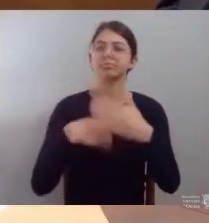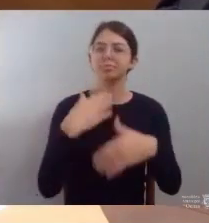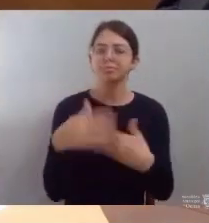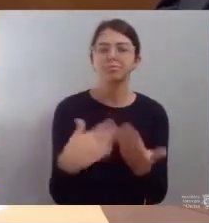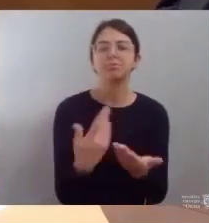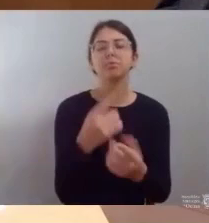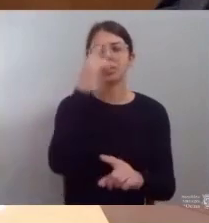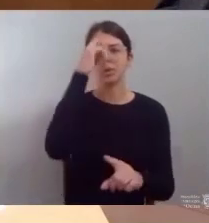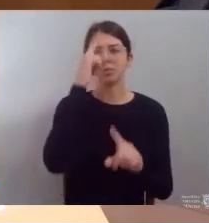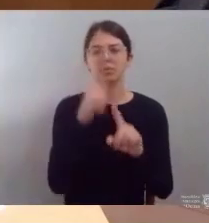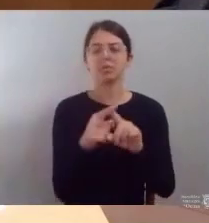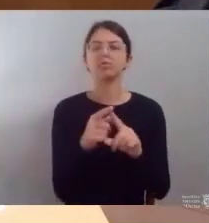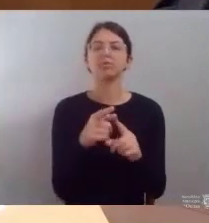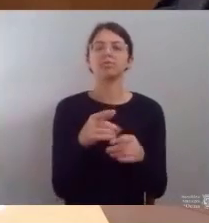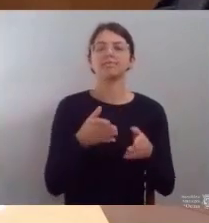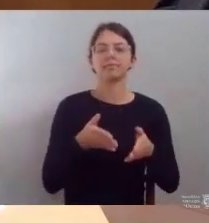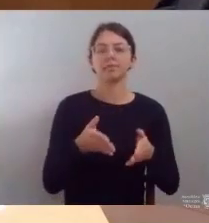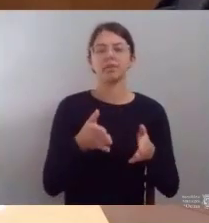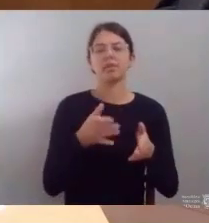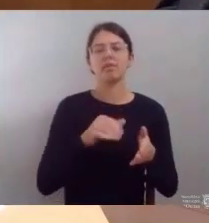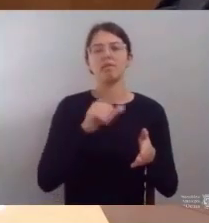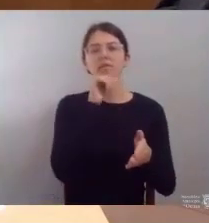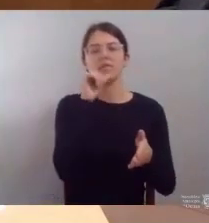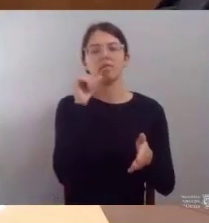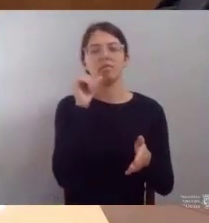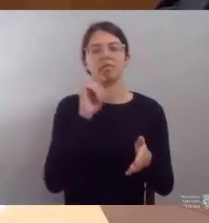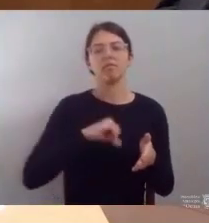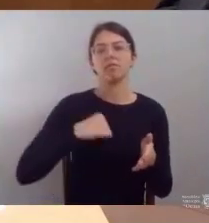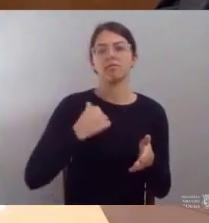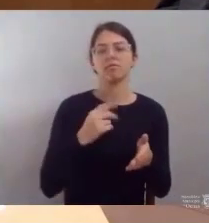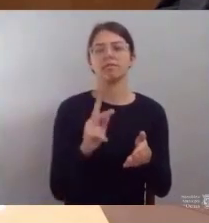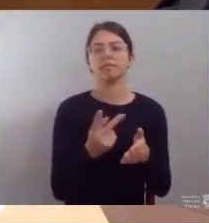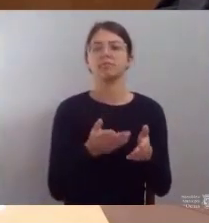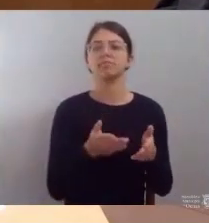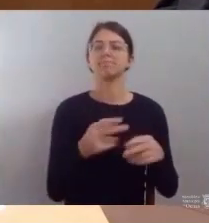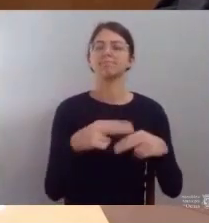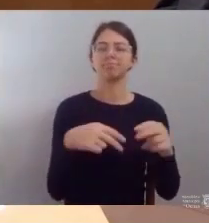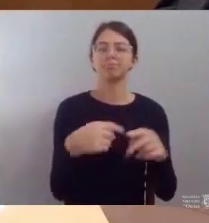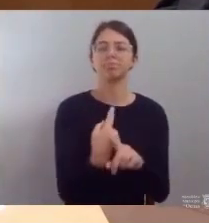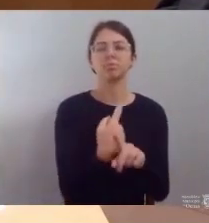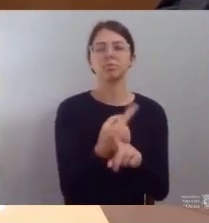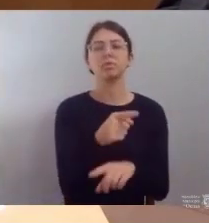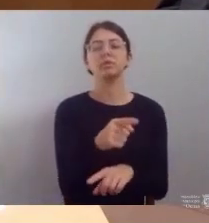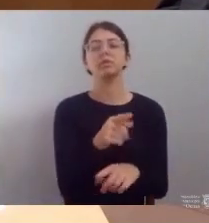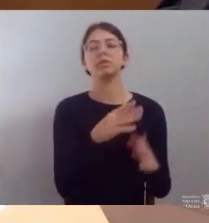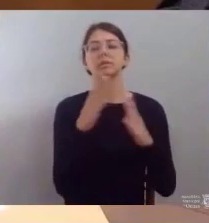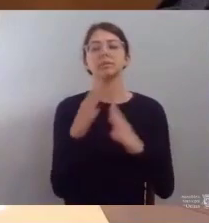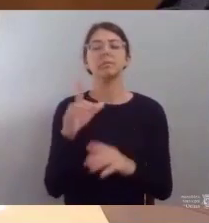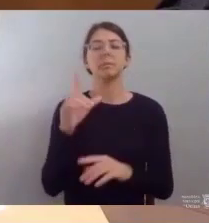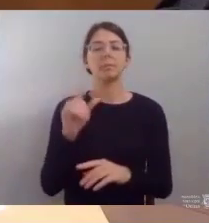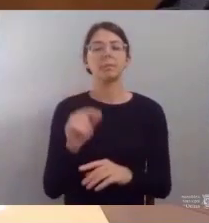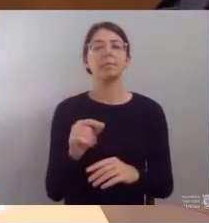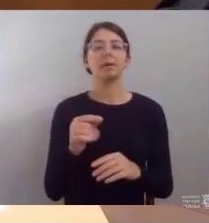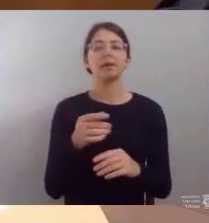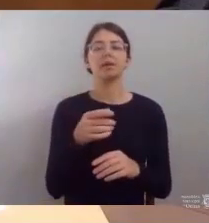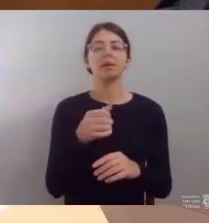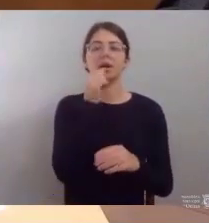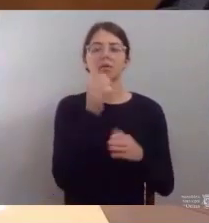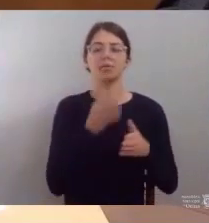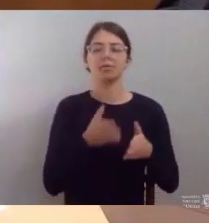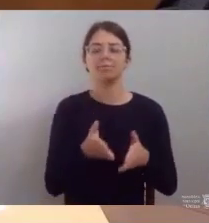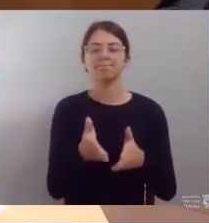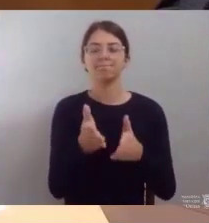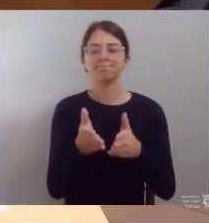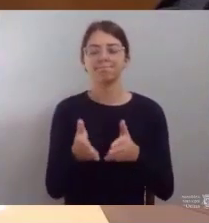dos eixos verde-azul, bem como para a regularização dos leitos e requalificação das linhas de água do concelho, que sempre